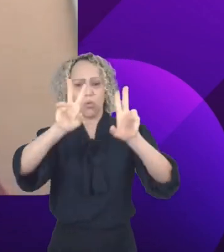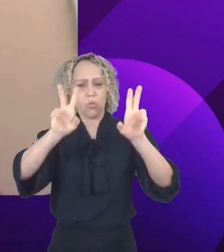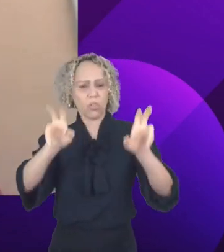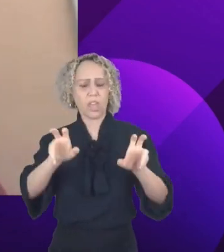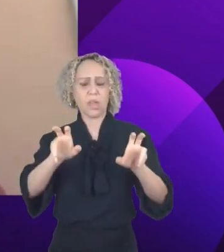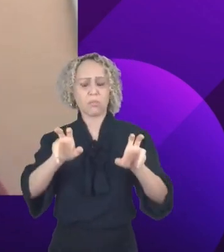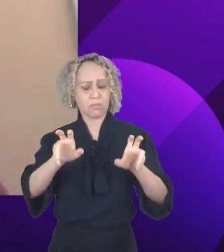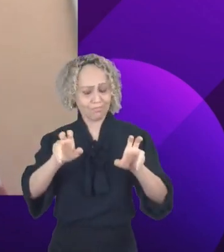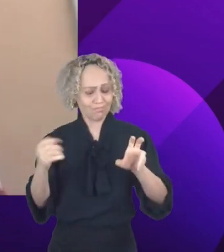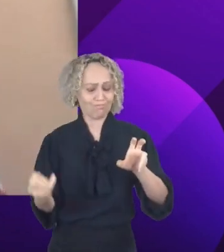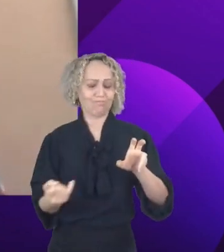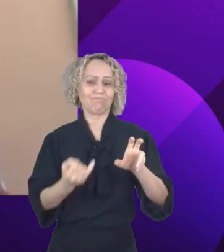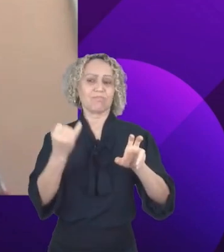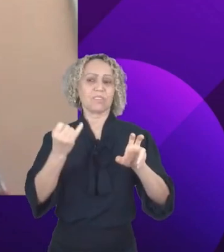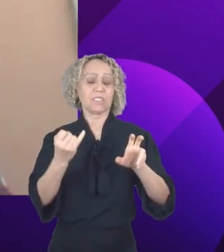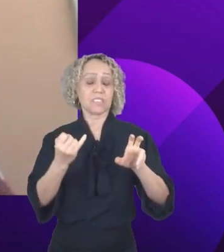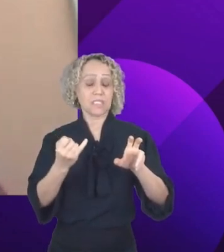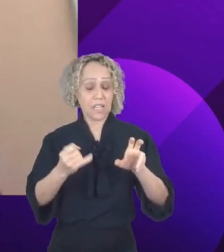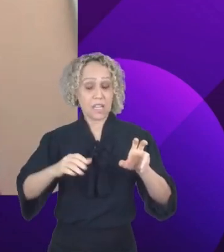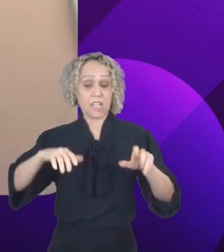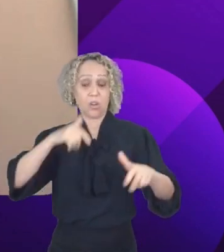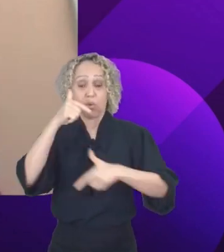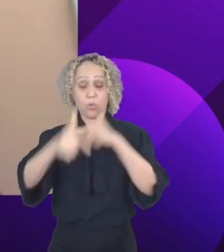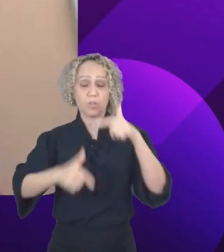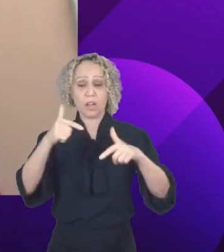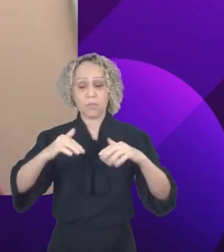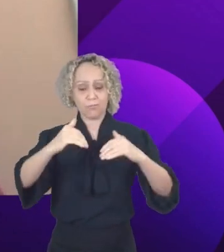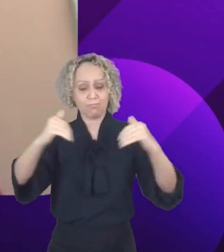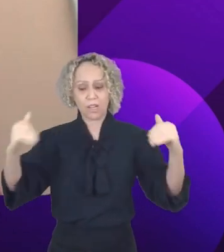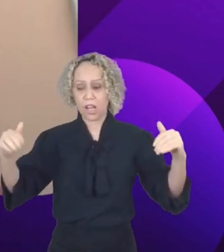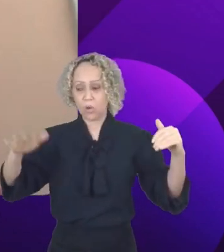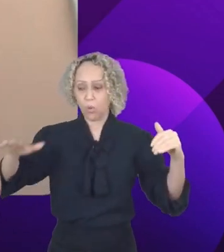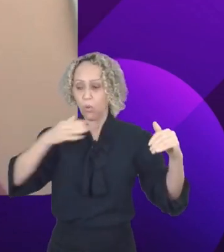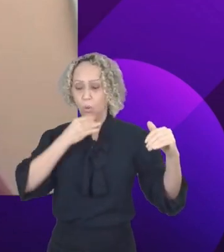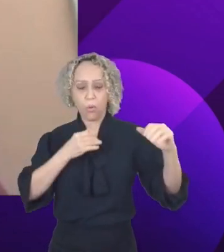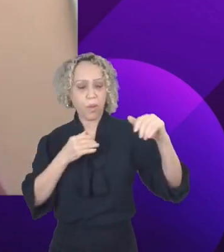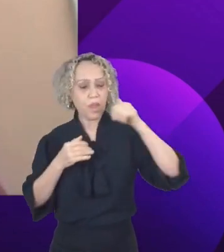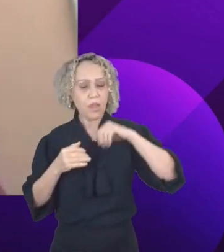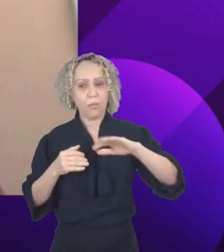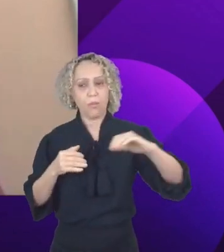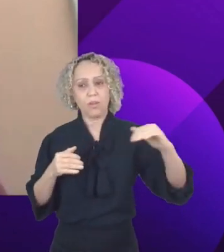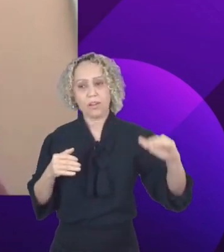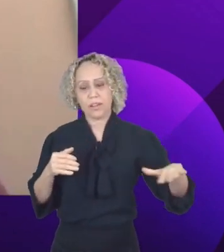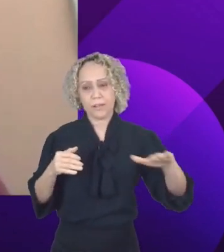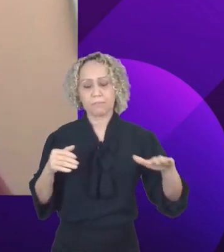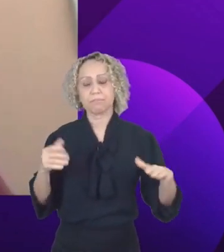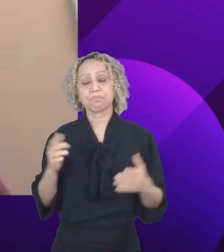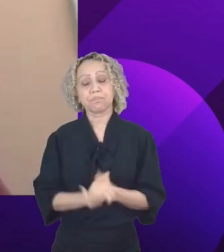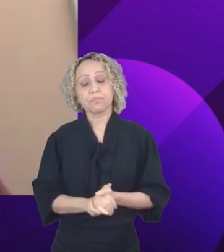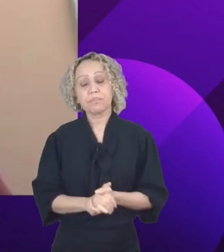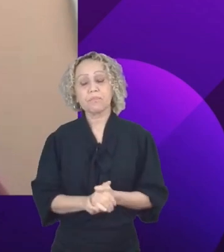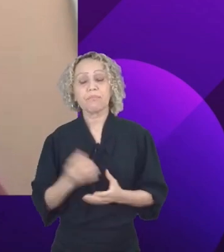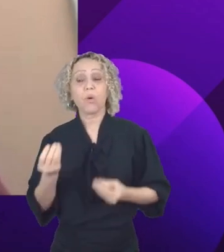forte da divisão sexual do trabalho. E aí, nesse tema da divisão sexual do trabalho,